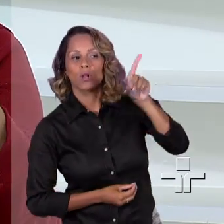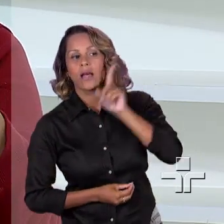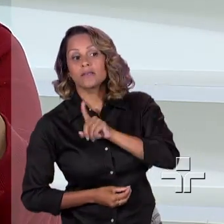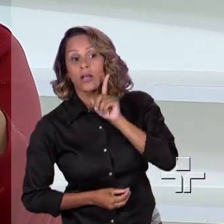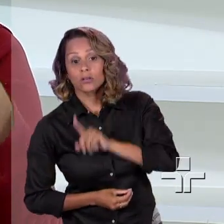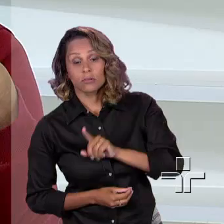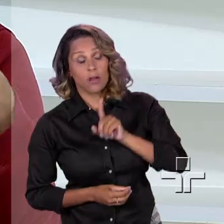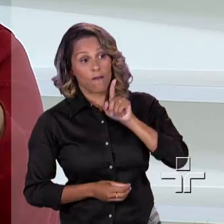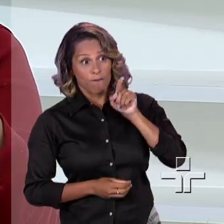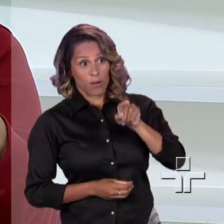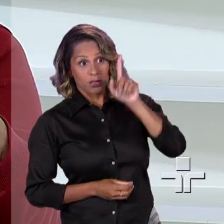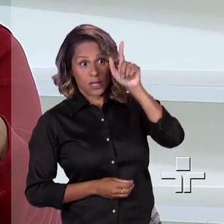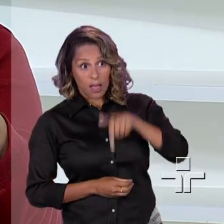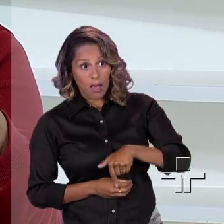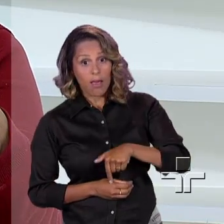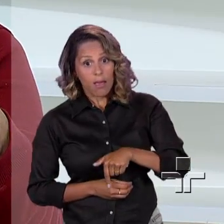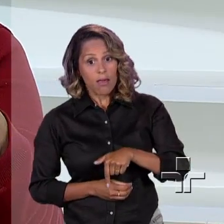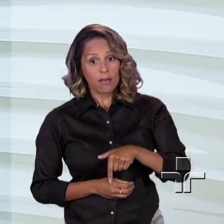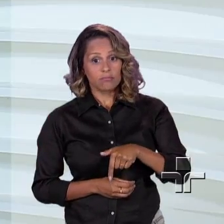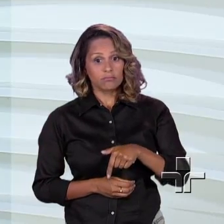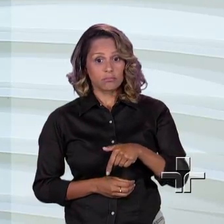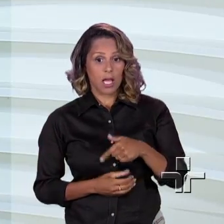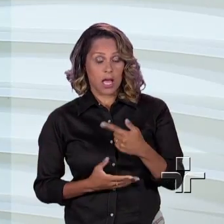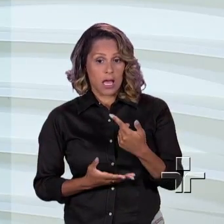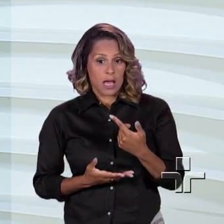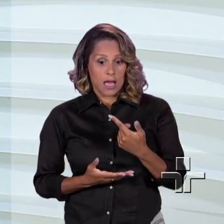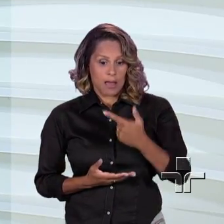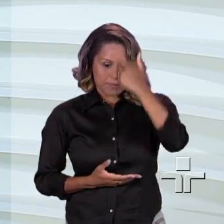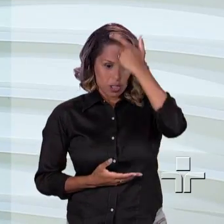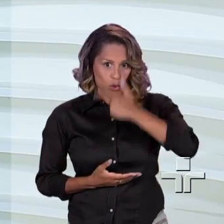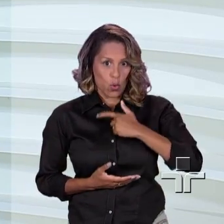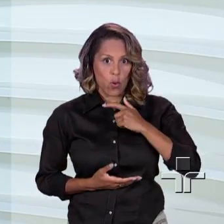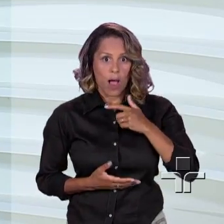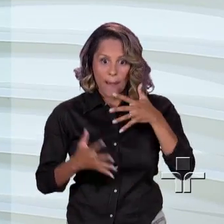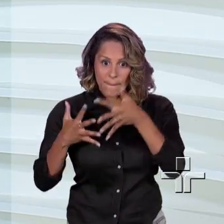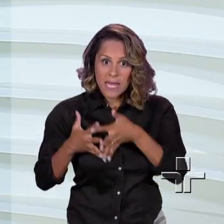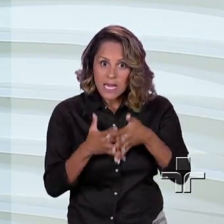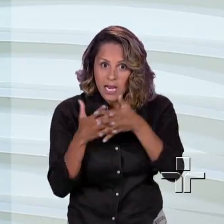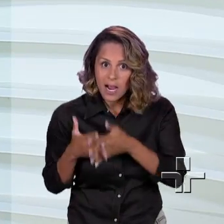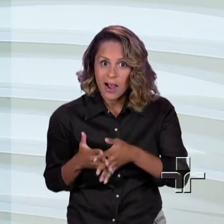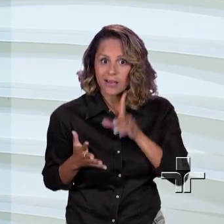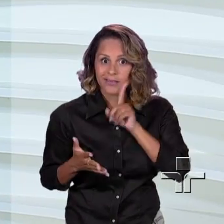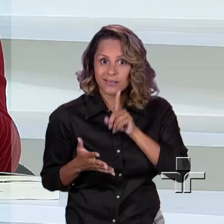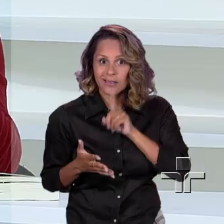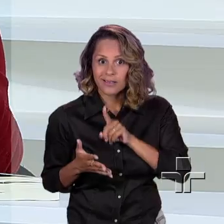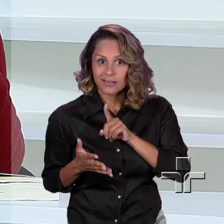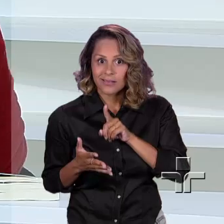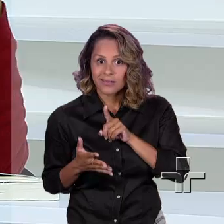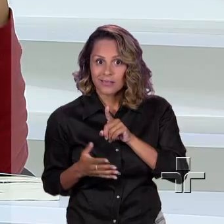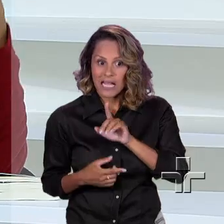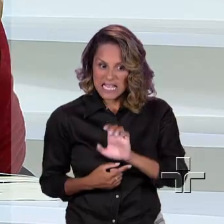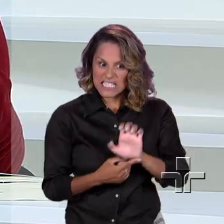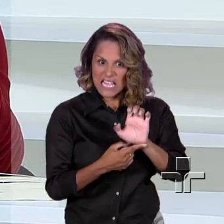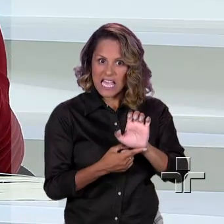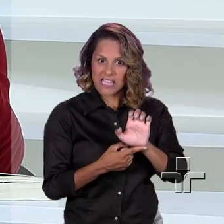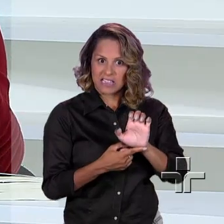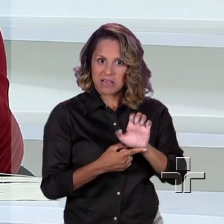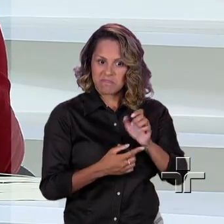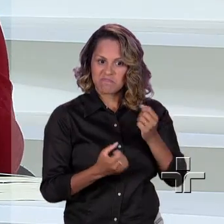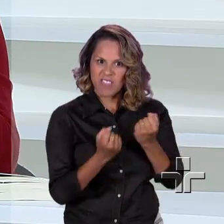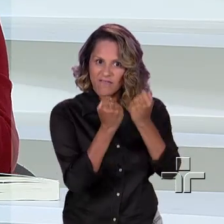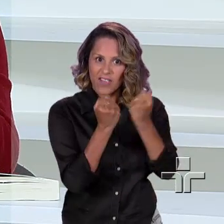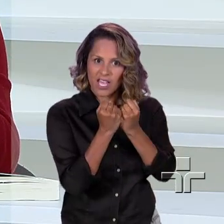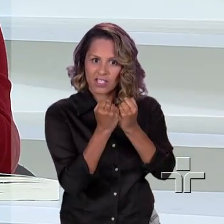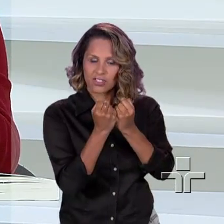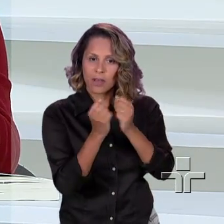de esquerda que vem para o Brasil, né? A minha pergunta é, tem esquerda nos Estados Unidos, né? E como que é, né?